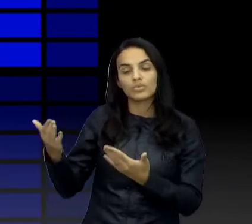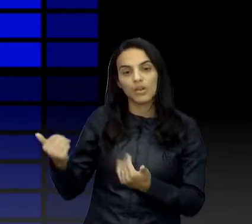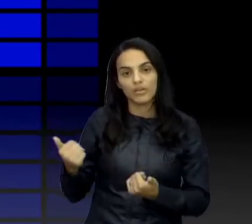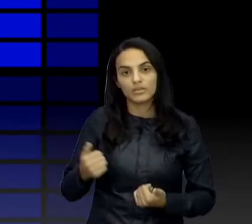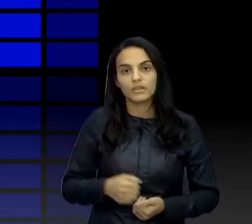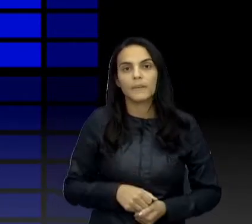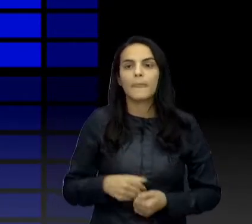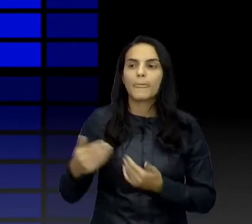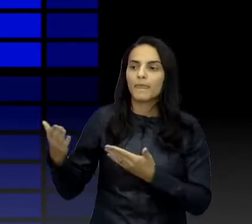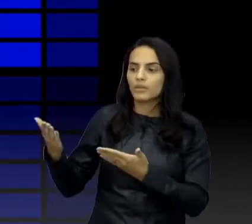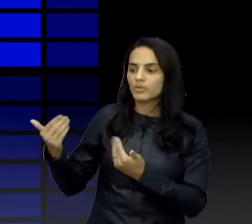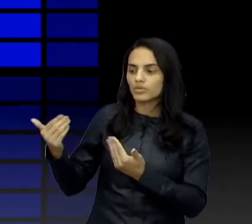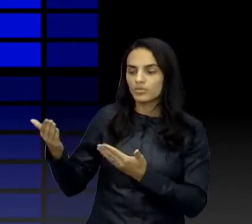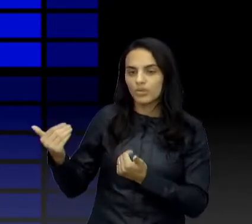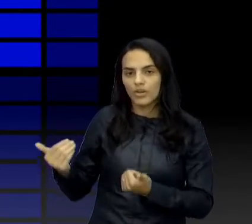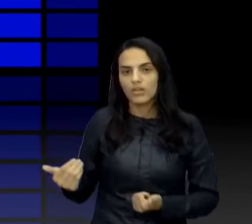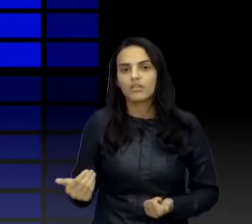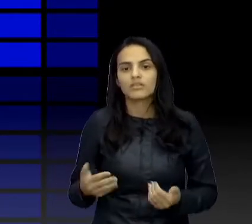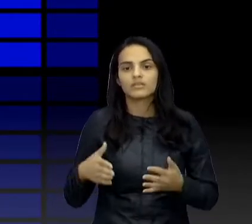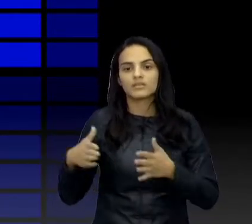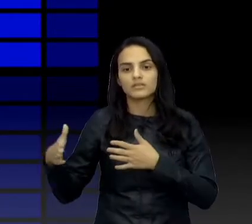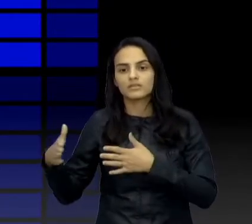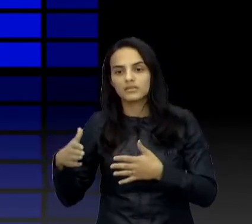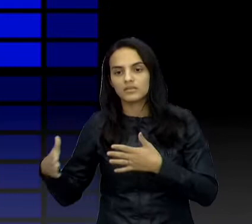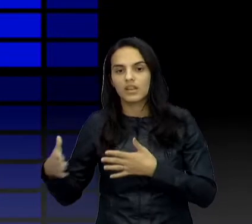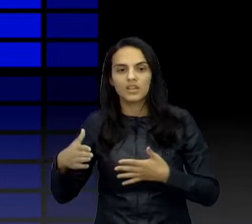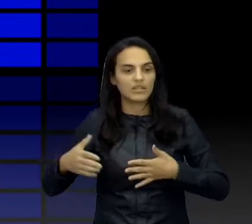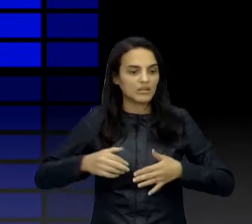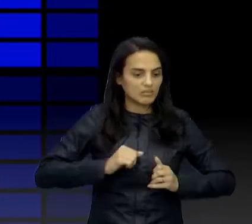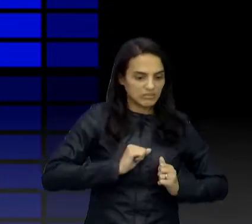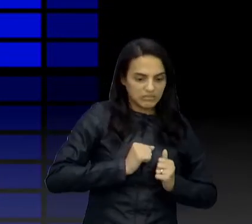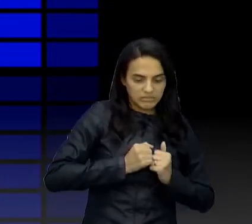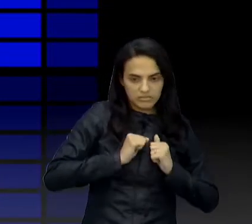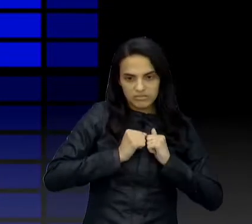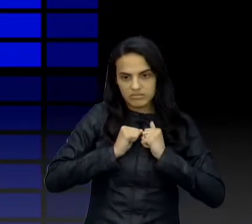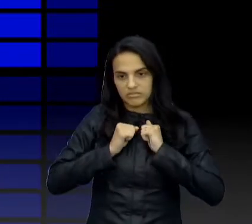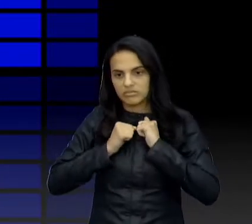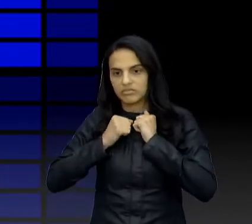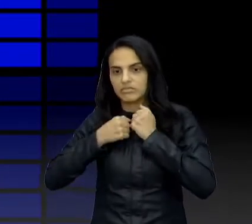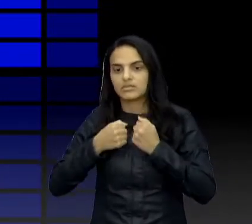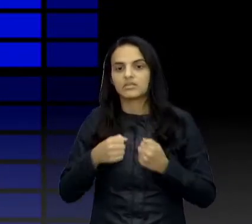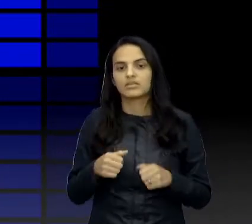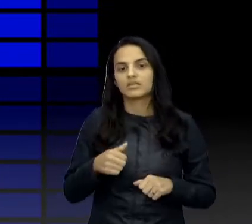Os jovens, no momento de rebeldia, no momento de